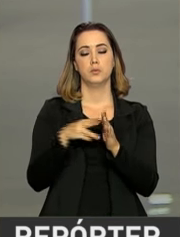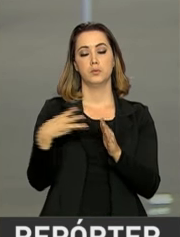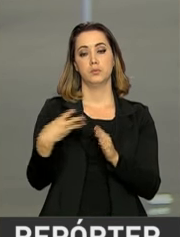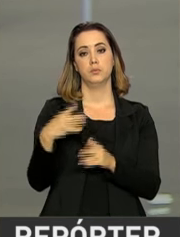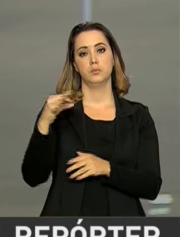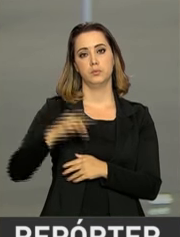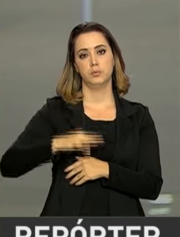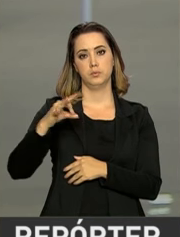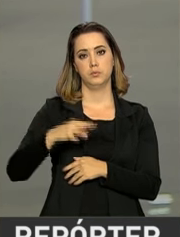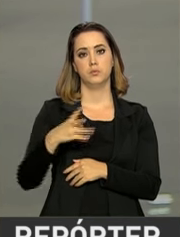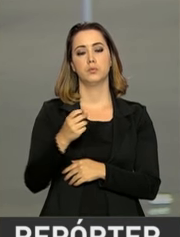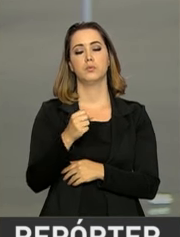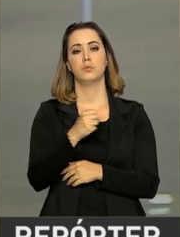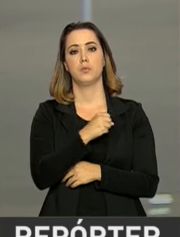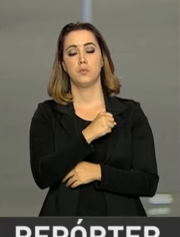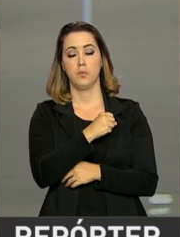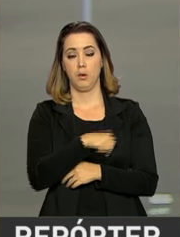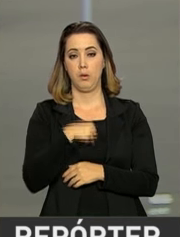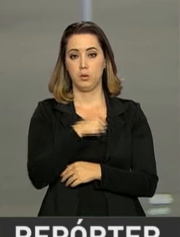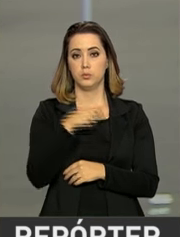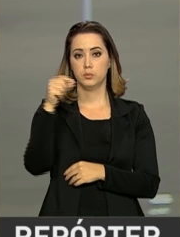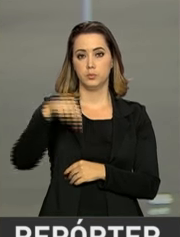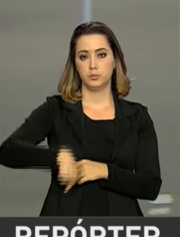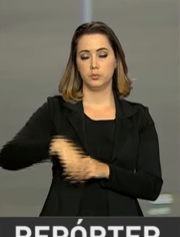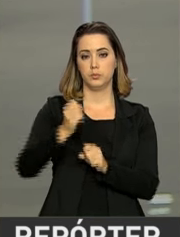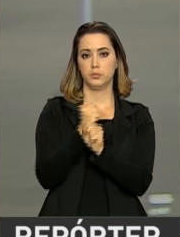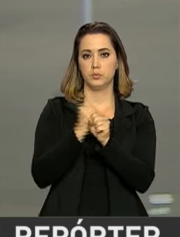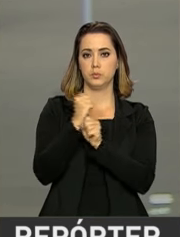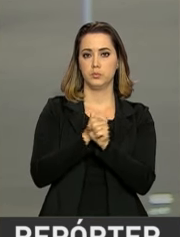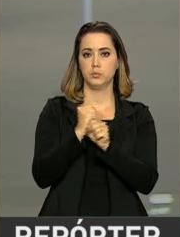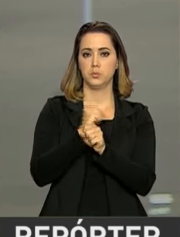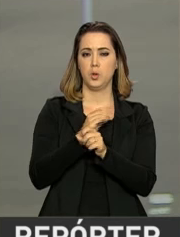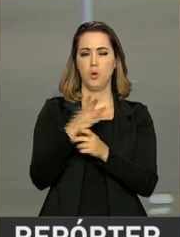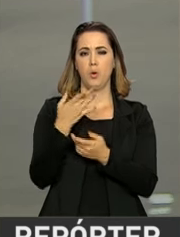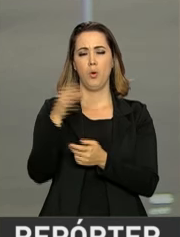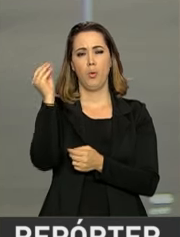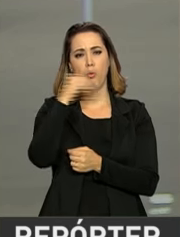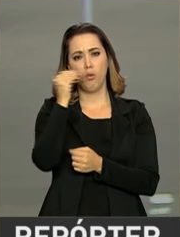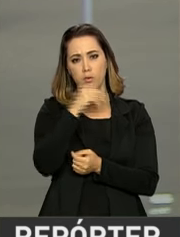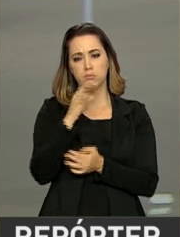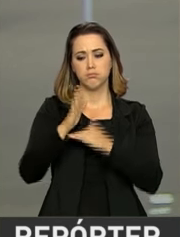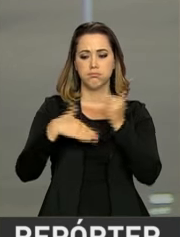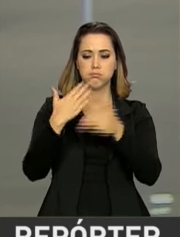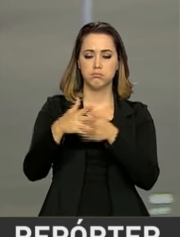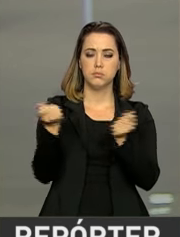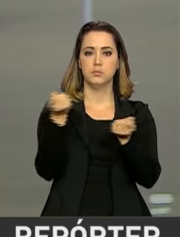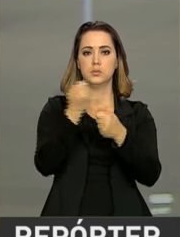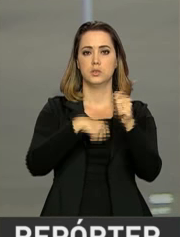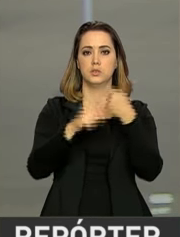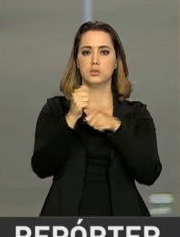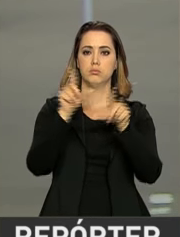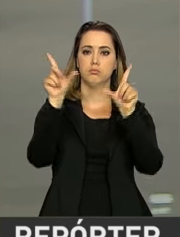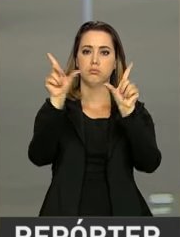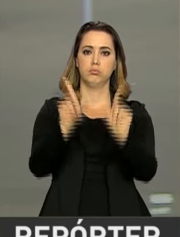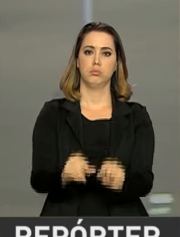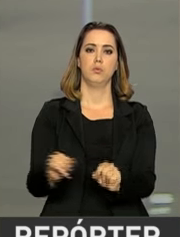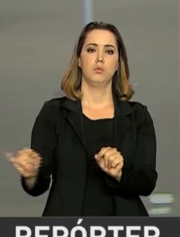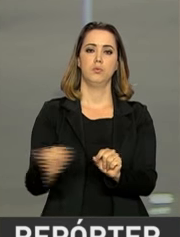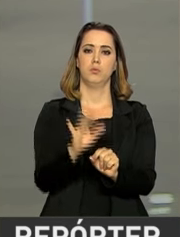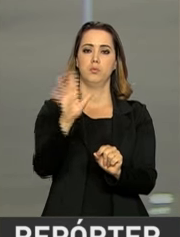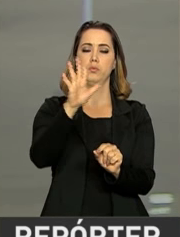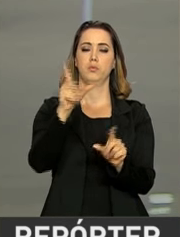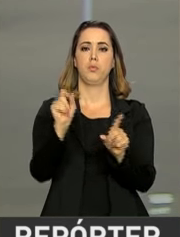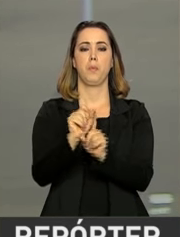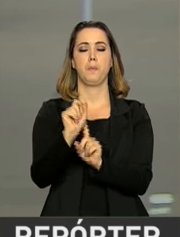agosto deste ano segundo o ministério da fazenda o fraco desempenho da economia vai levar a queda na inflação para 2017 o